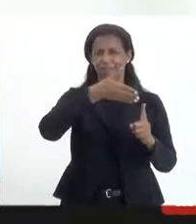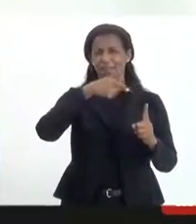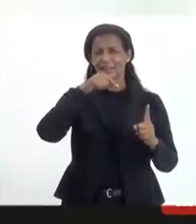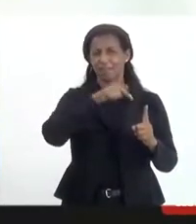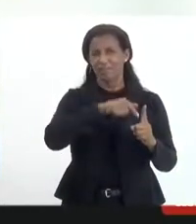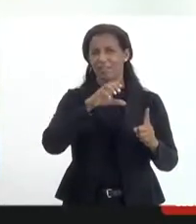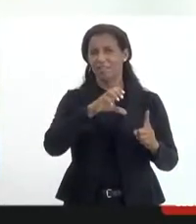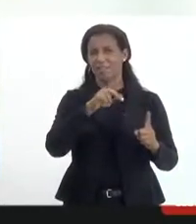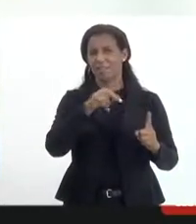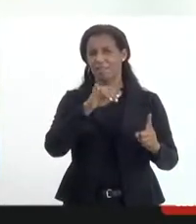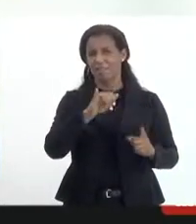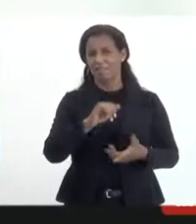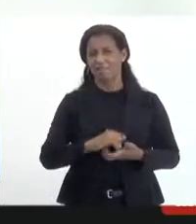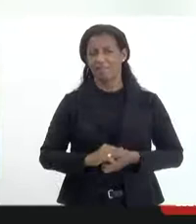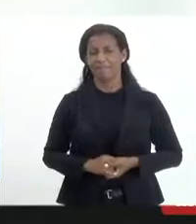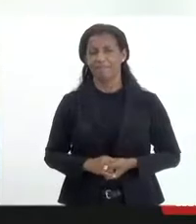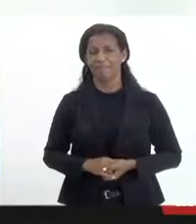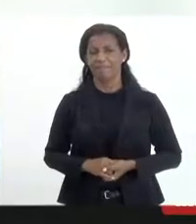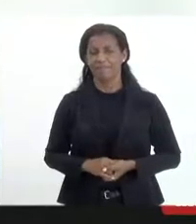CPI,